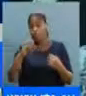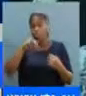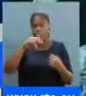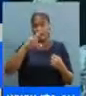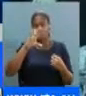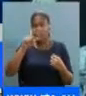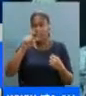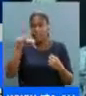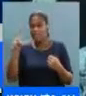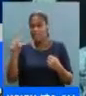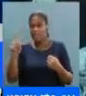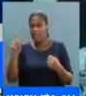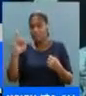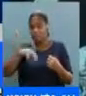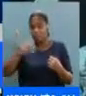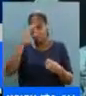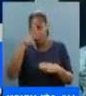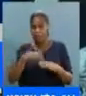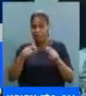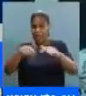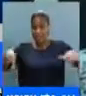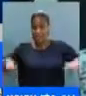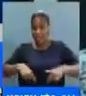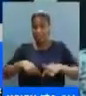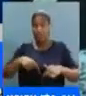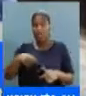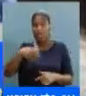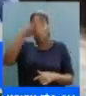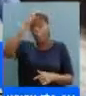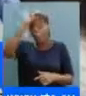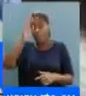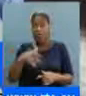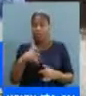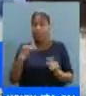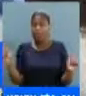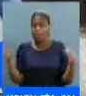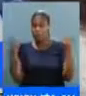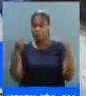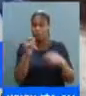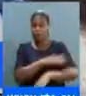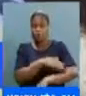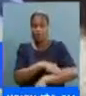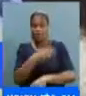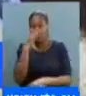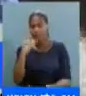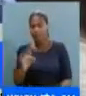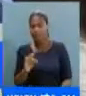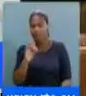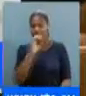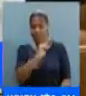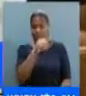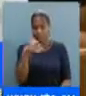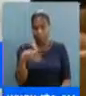na Sala Marconi da Rádio Vaticana, em Piazza Pia, Roma, e foi promovida pela Coordenação África